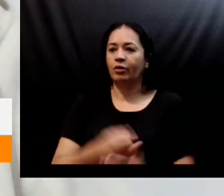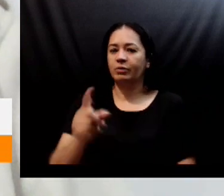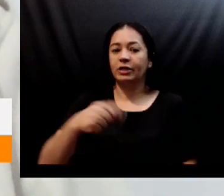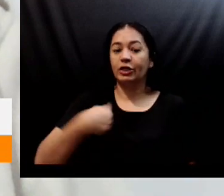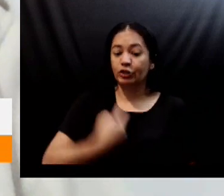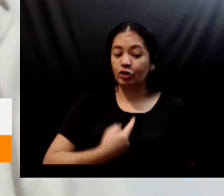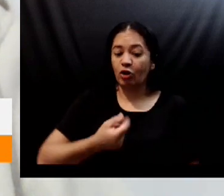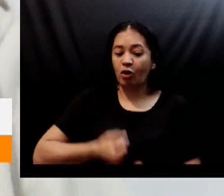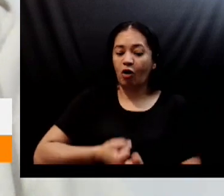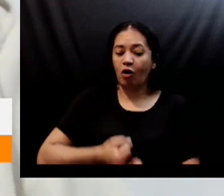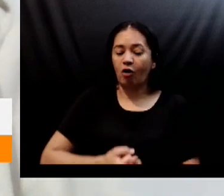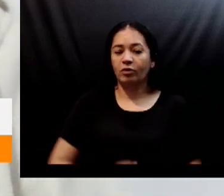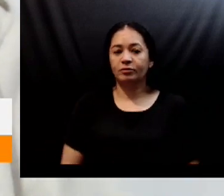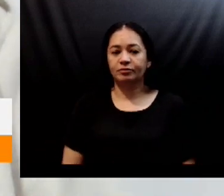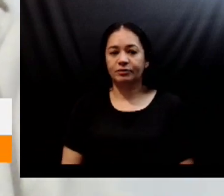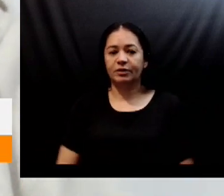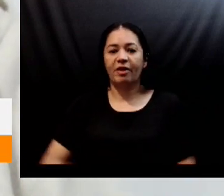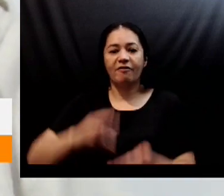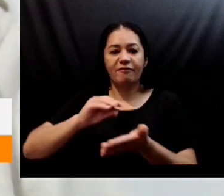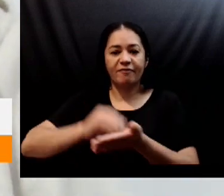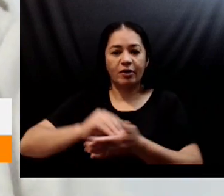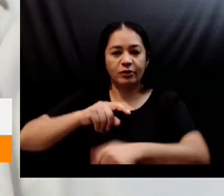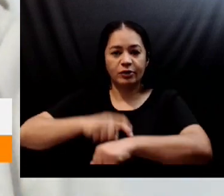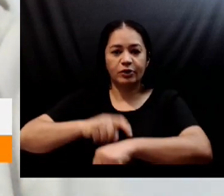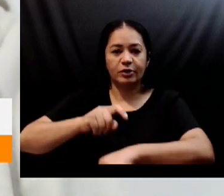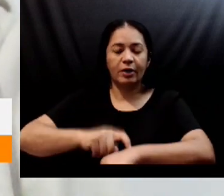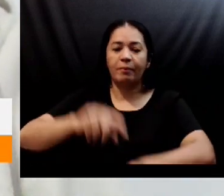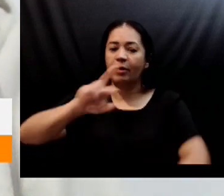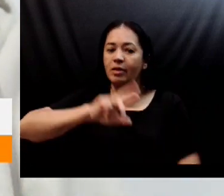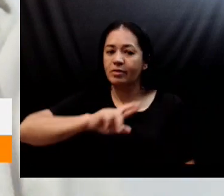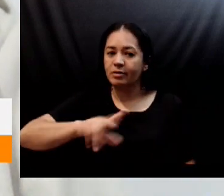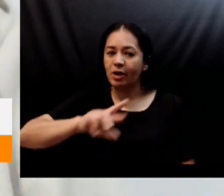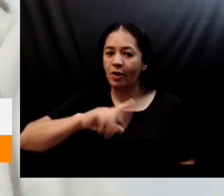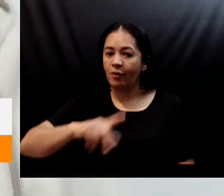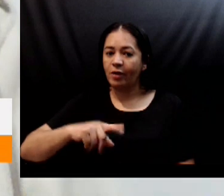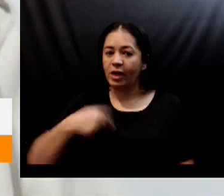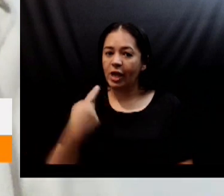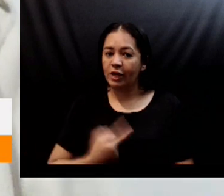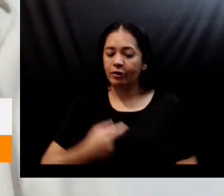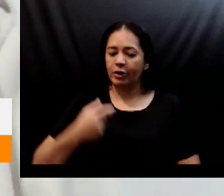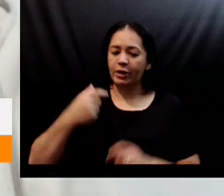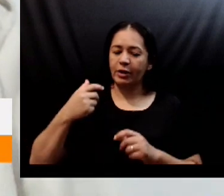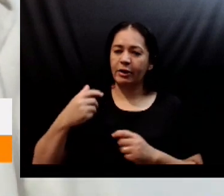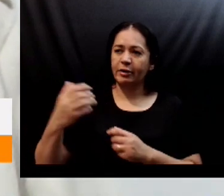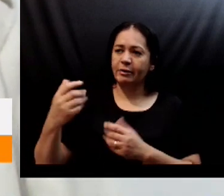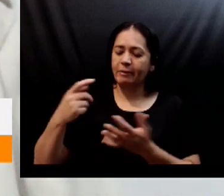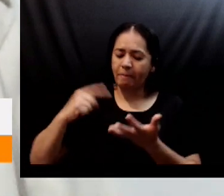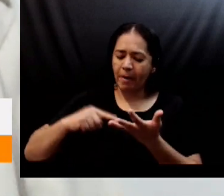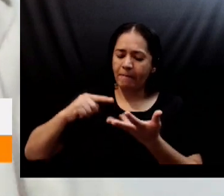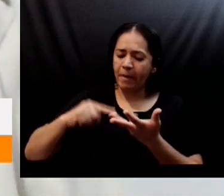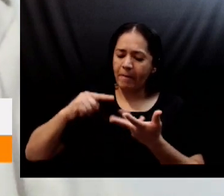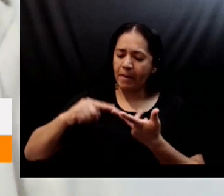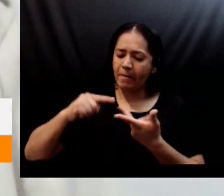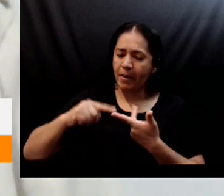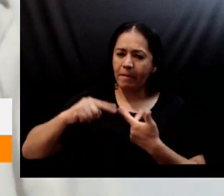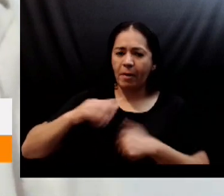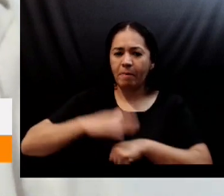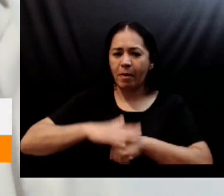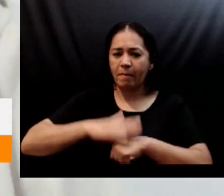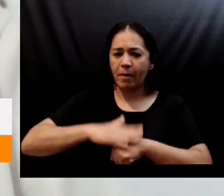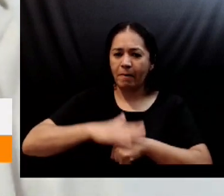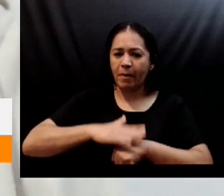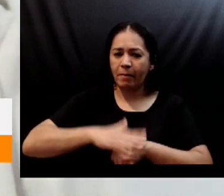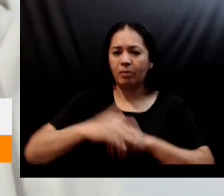de tempo, é a pressão constante de ser mais, de fazer mais, de mostrar mais. Então a gente fica